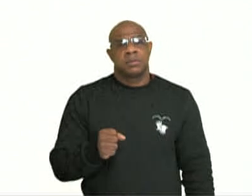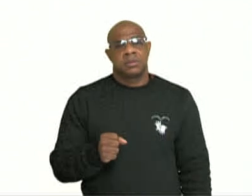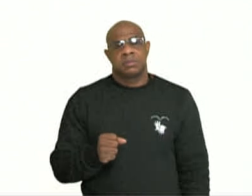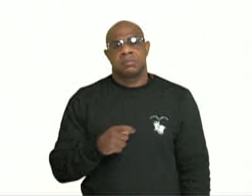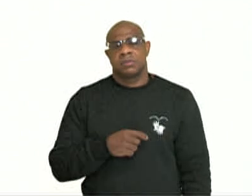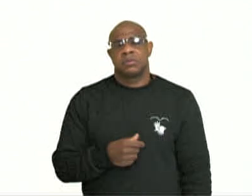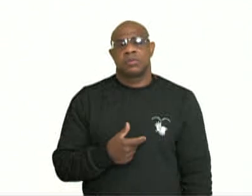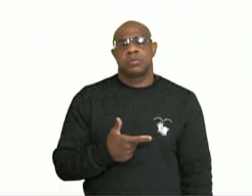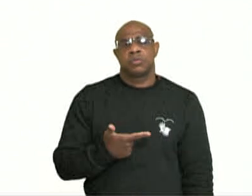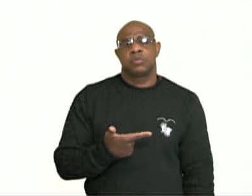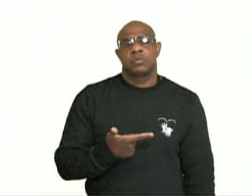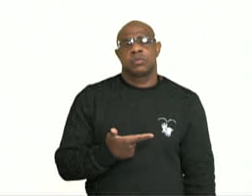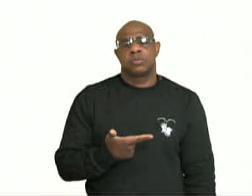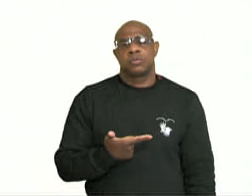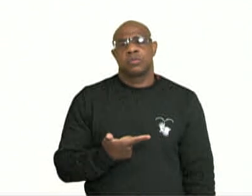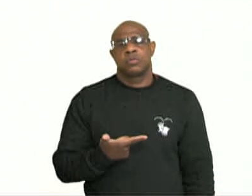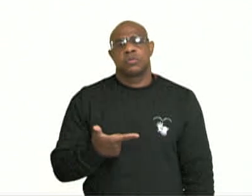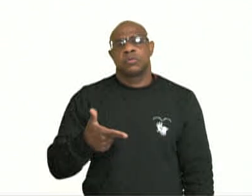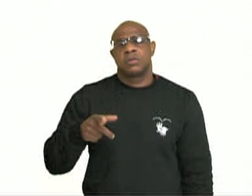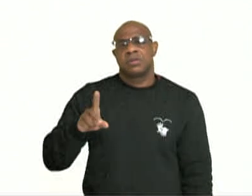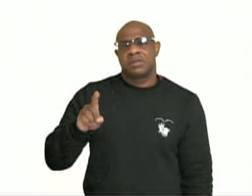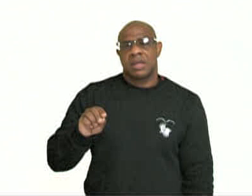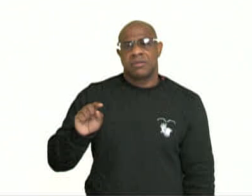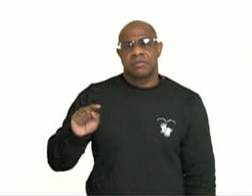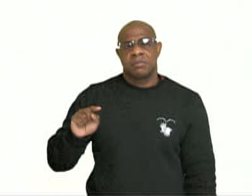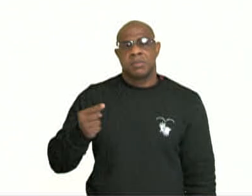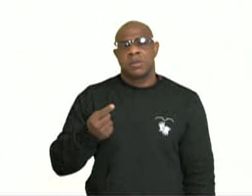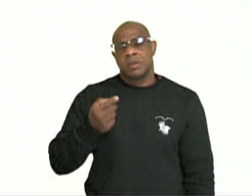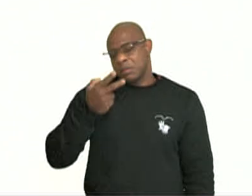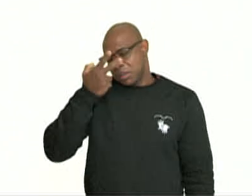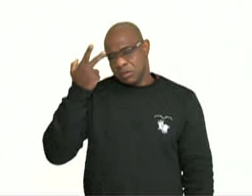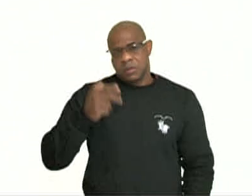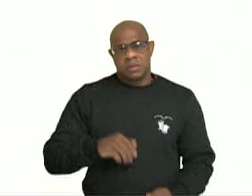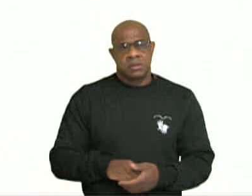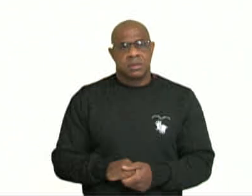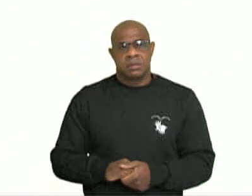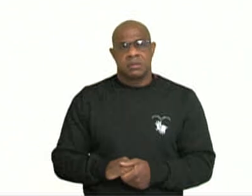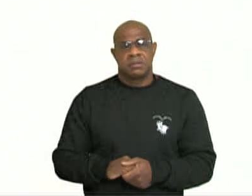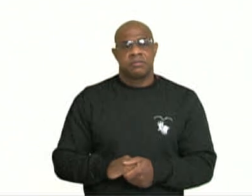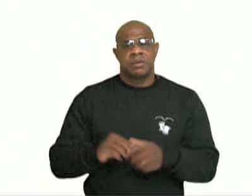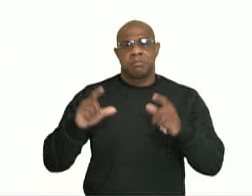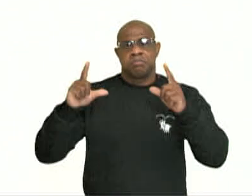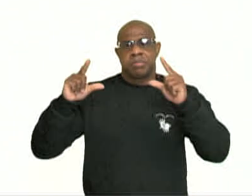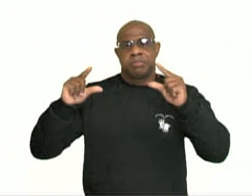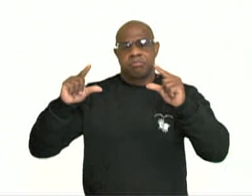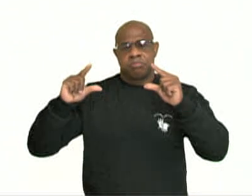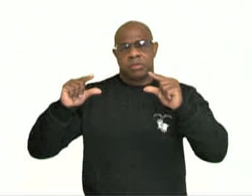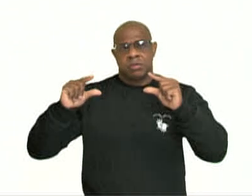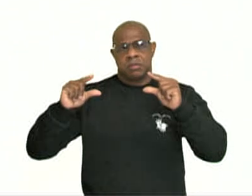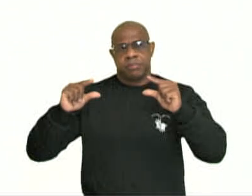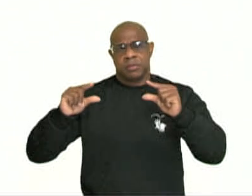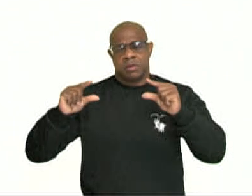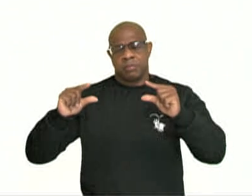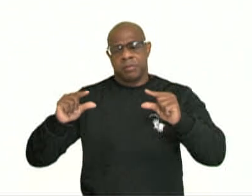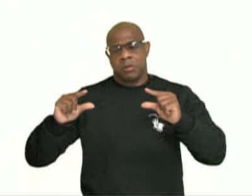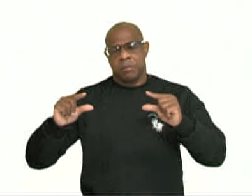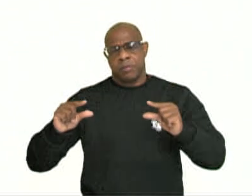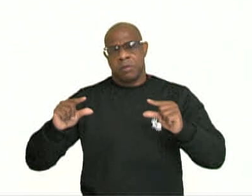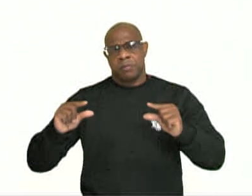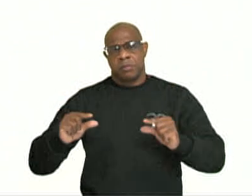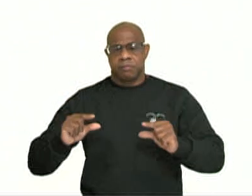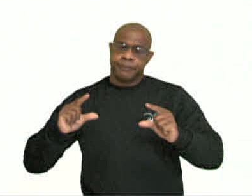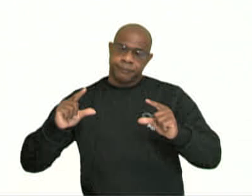mil pessoas. Aí começou, olha só, em 1957 caiu para 70 mil. Aí deu uma aumentada na população. Em 1995